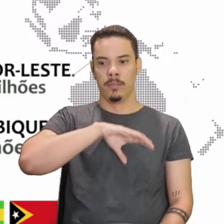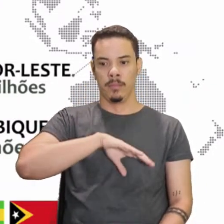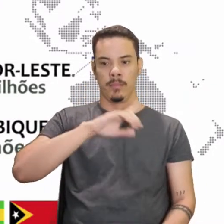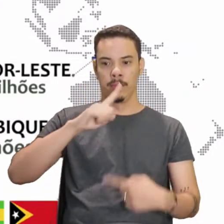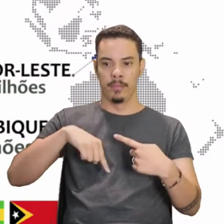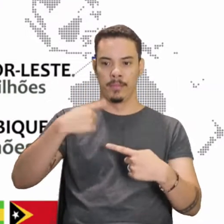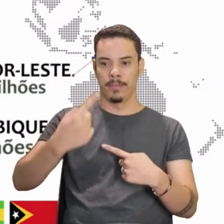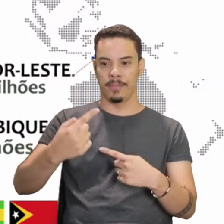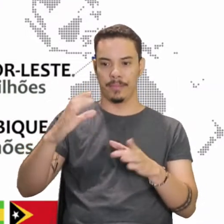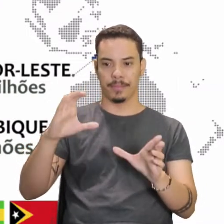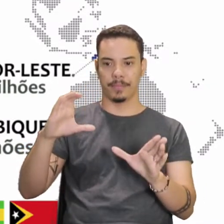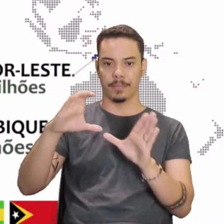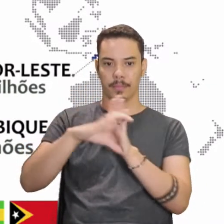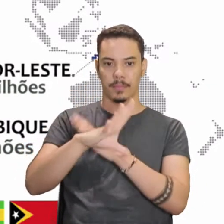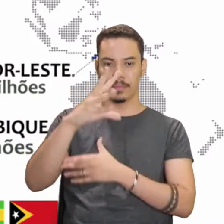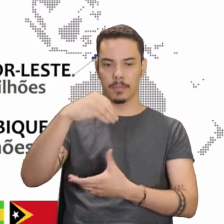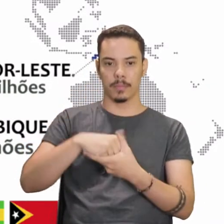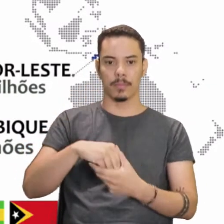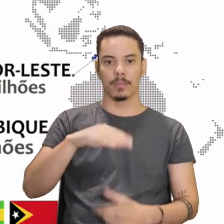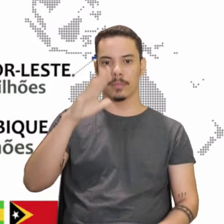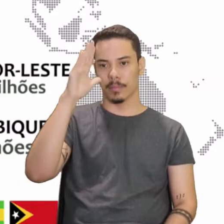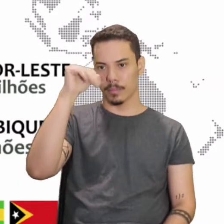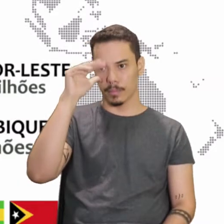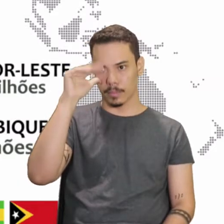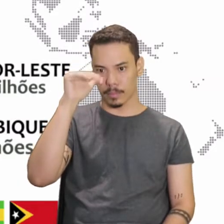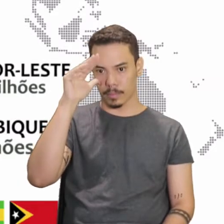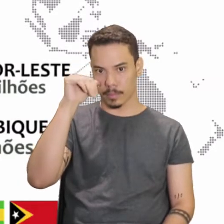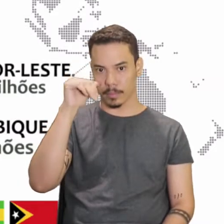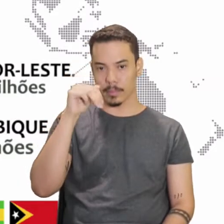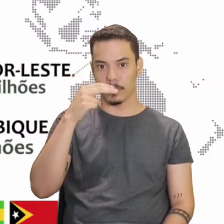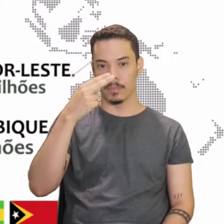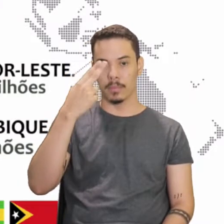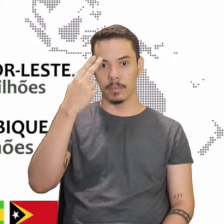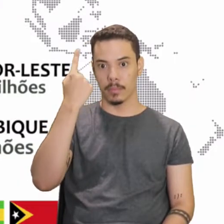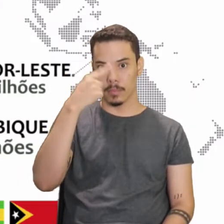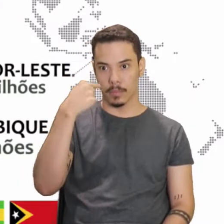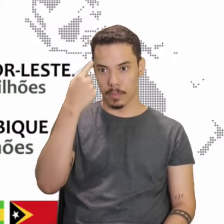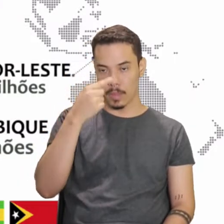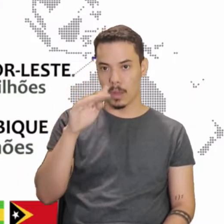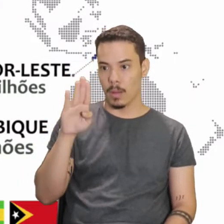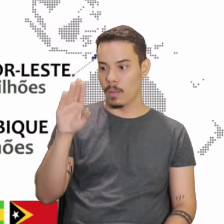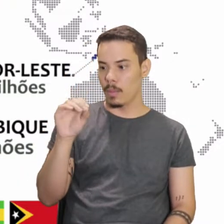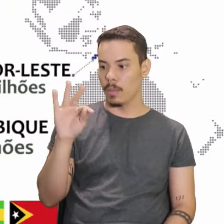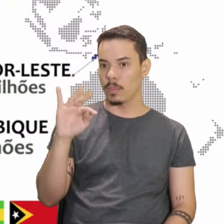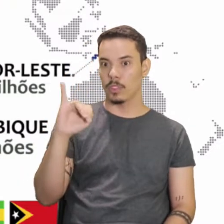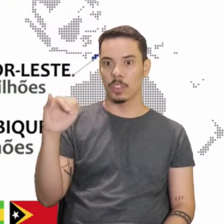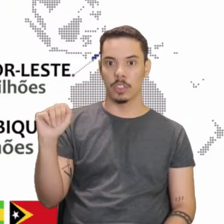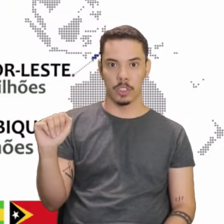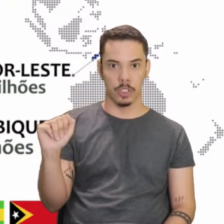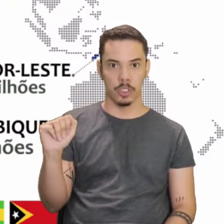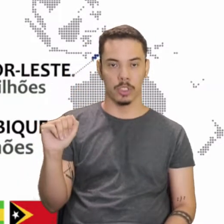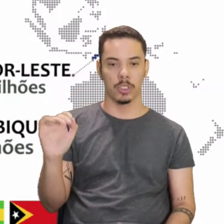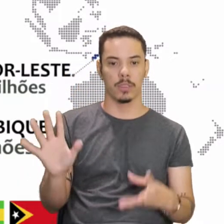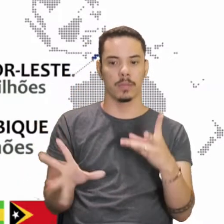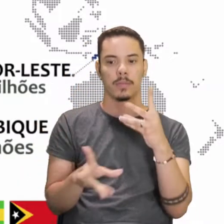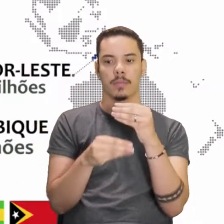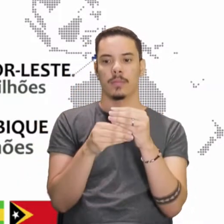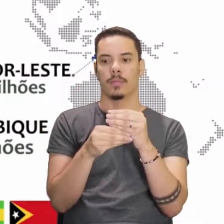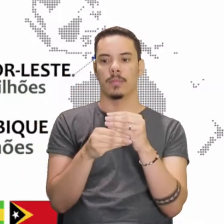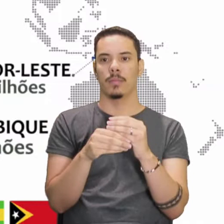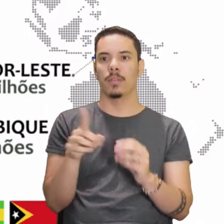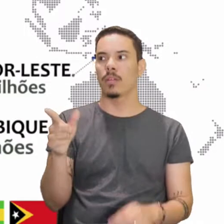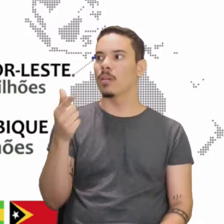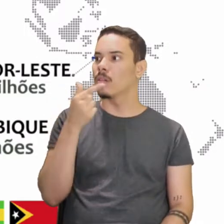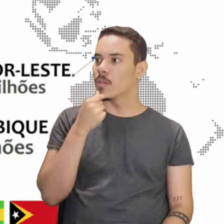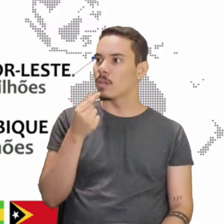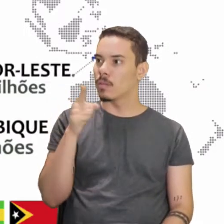Outra curiosidade, né? A língua espanhola, né? Botija, vem lá da Espanha. Outra contribuição, né? Olha, aquele ombro,